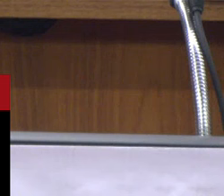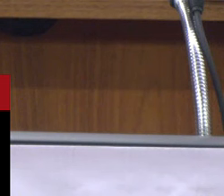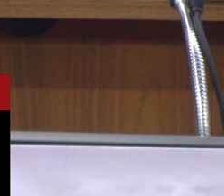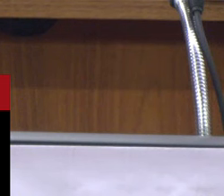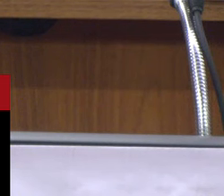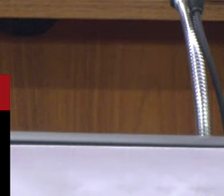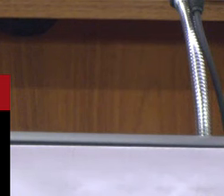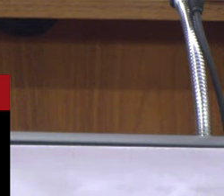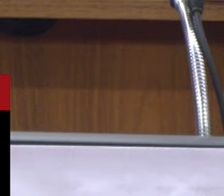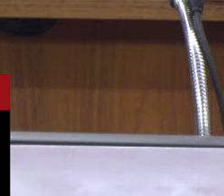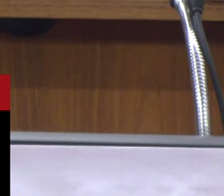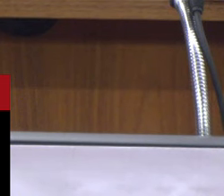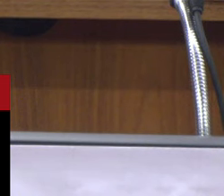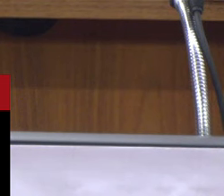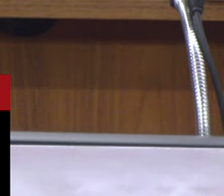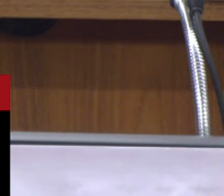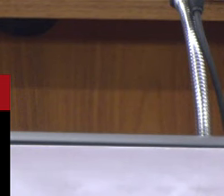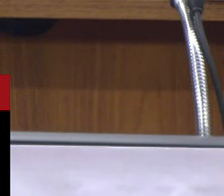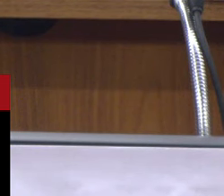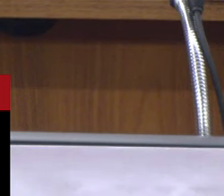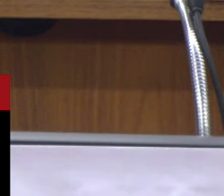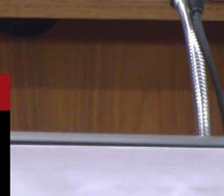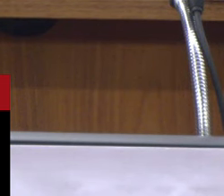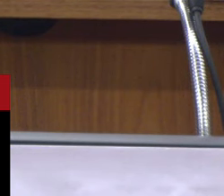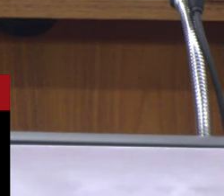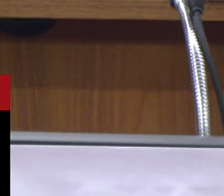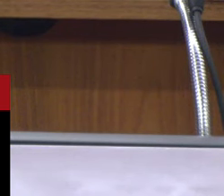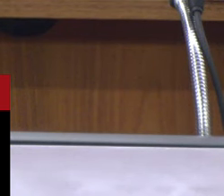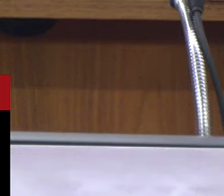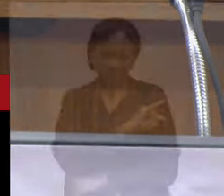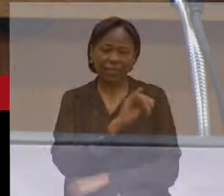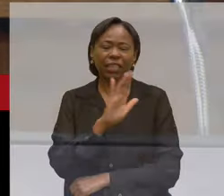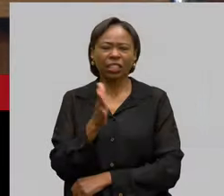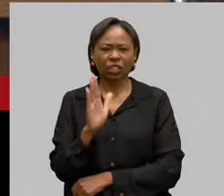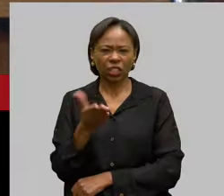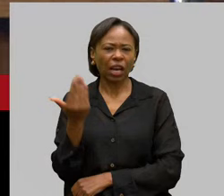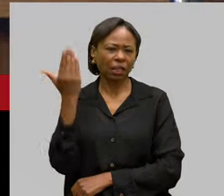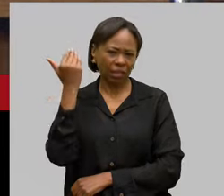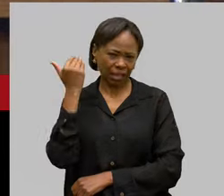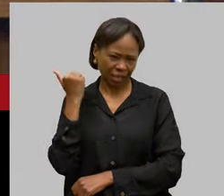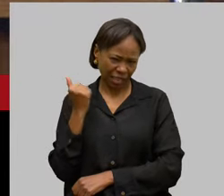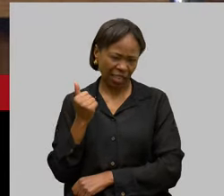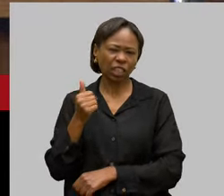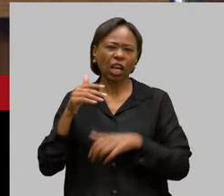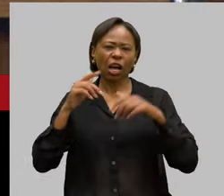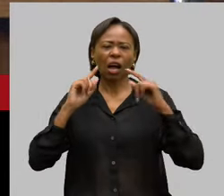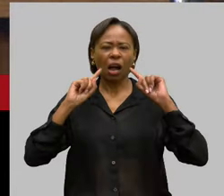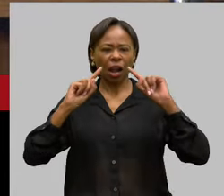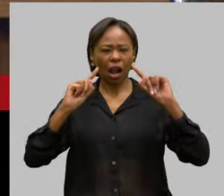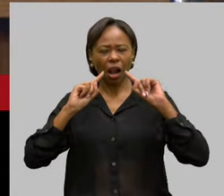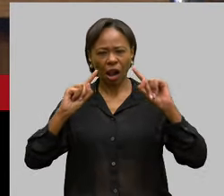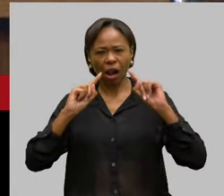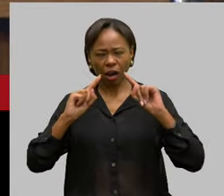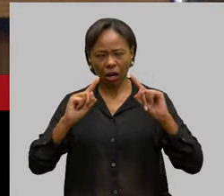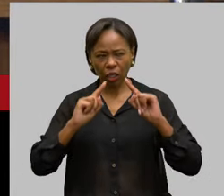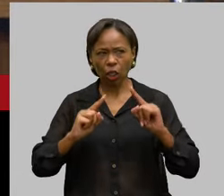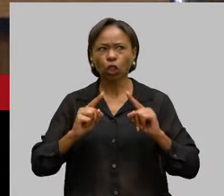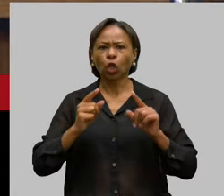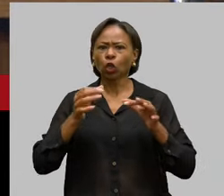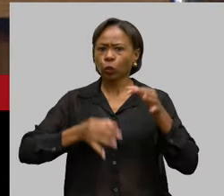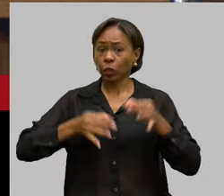disso o estado de Rio de Janeiro já teve algumas já houveram algumas manifestações em nível de tribunal de contas